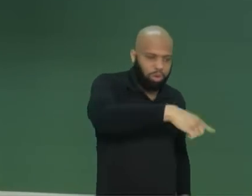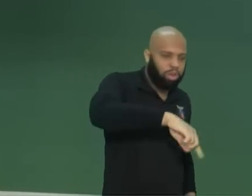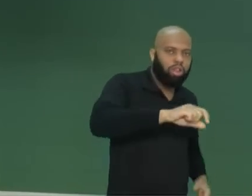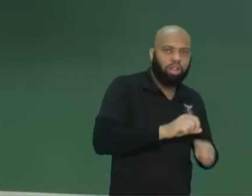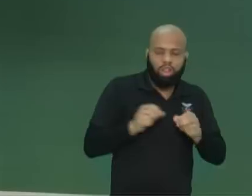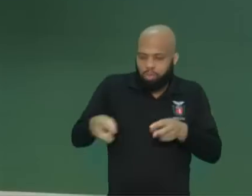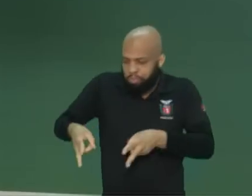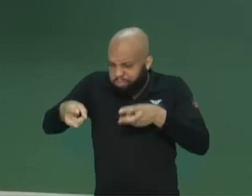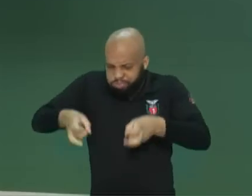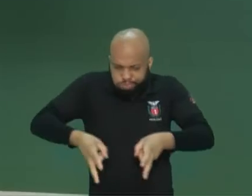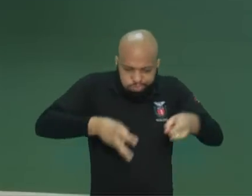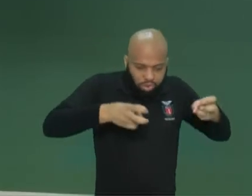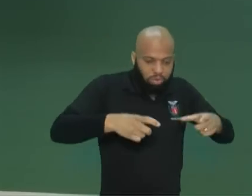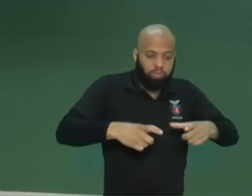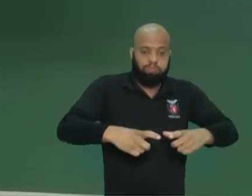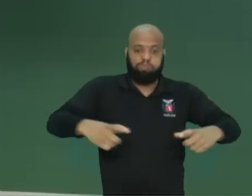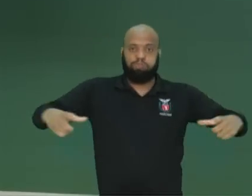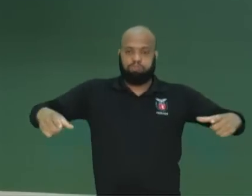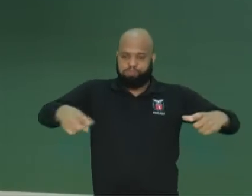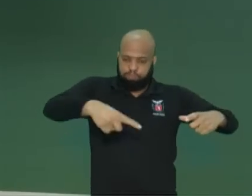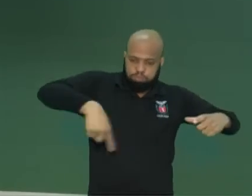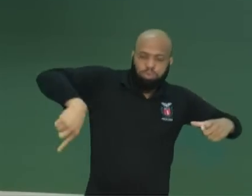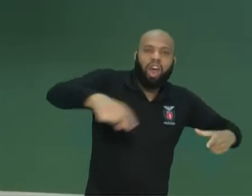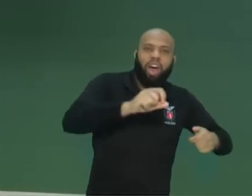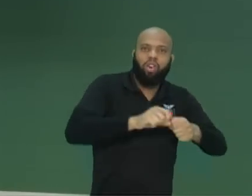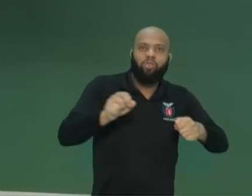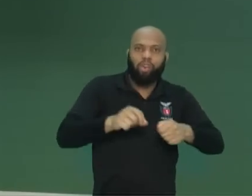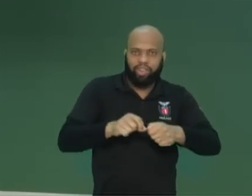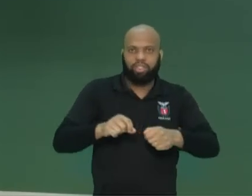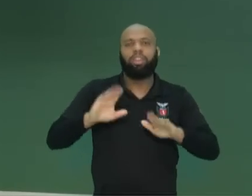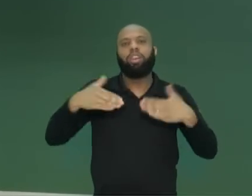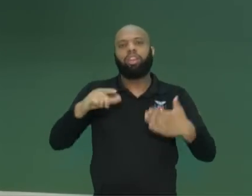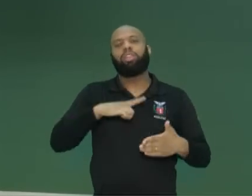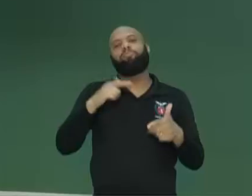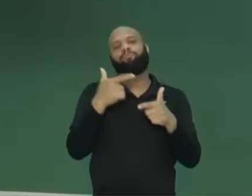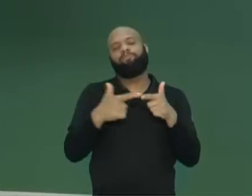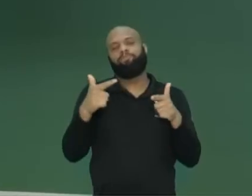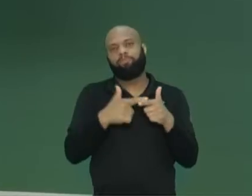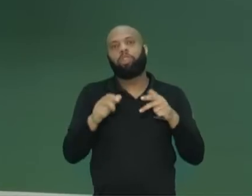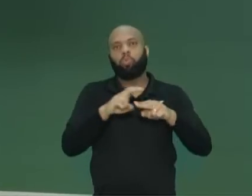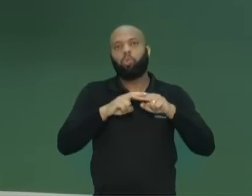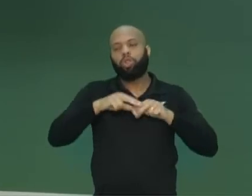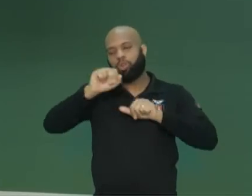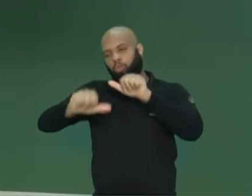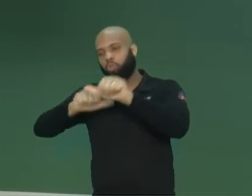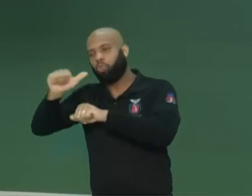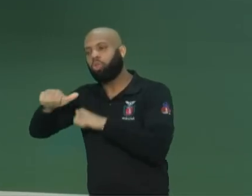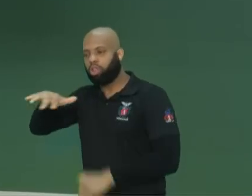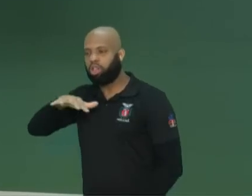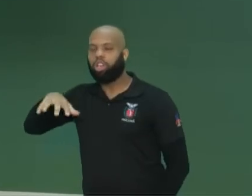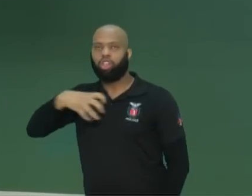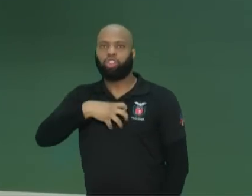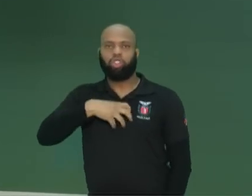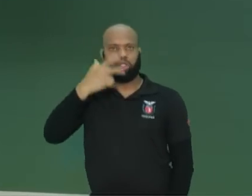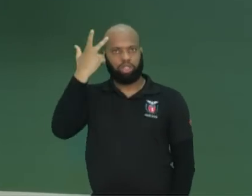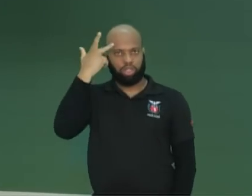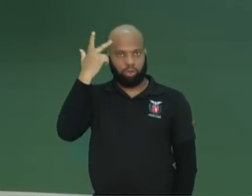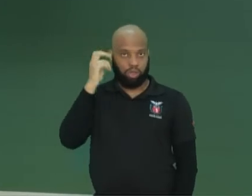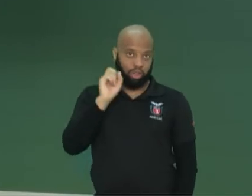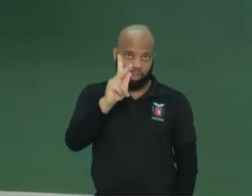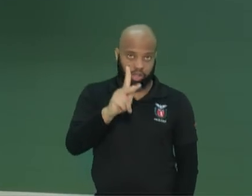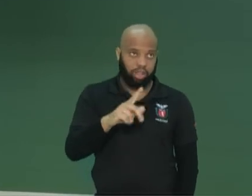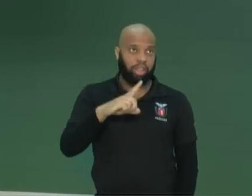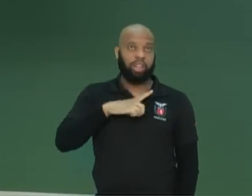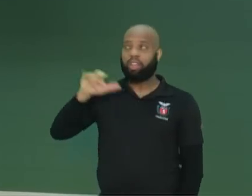né? Então a gente tem um problema bem sério ali em relação à modificação daquele meio natural, certo?